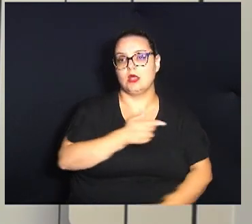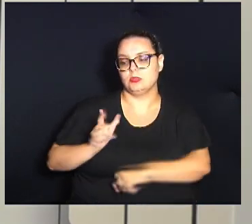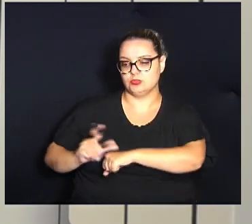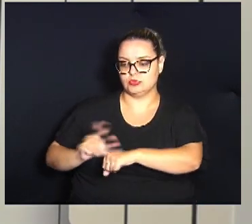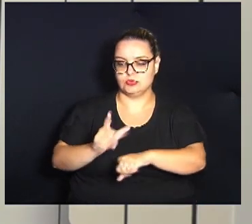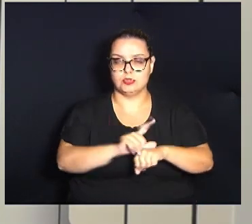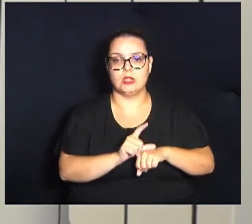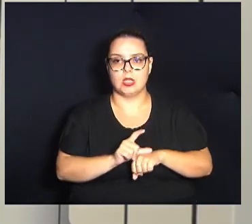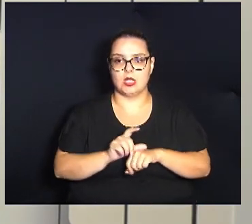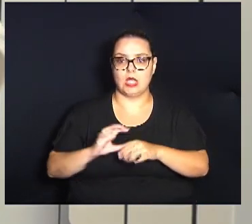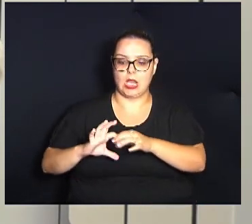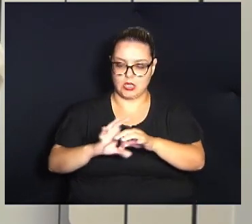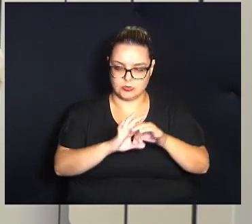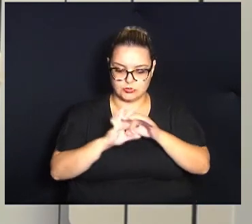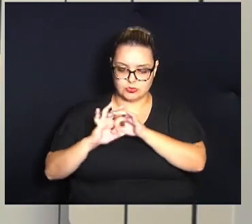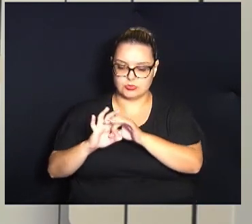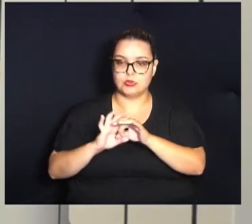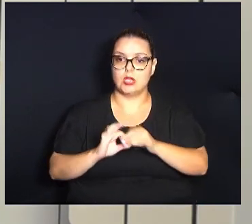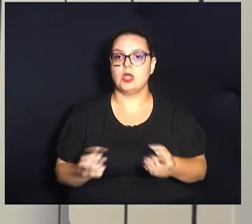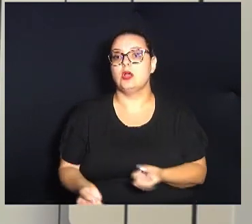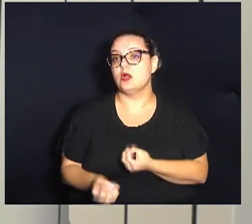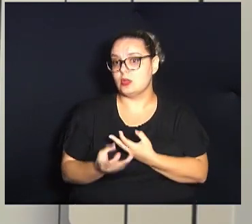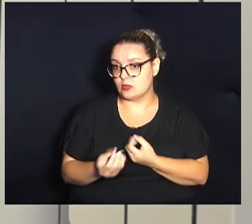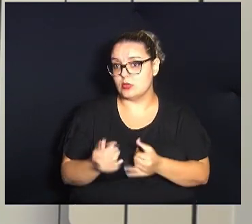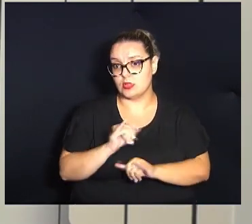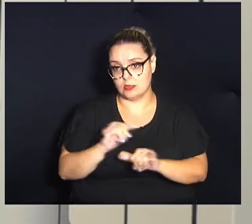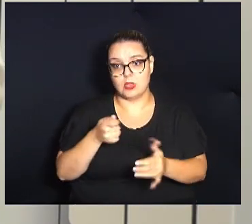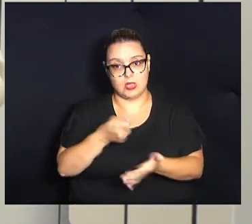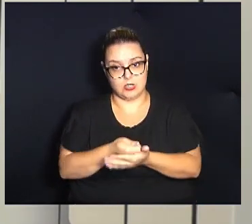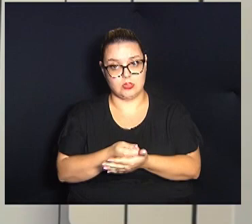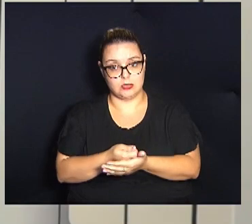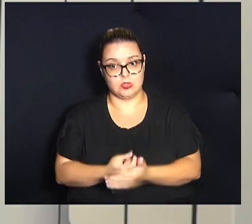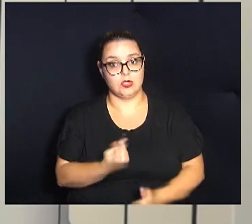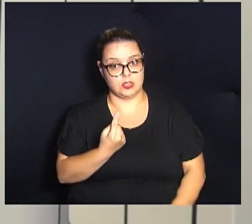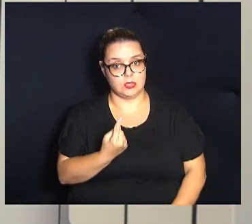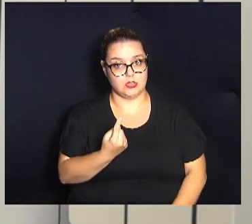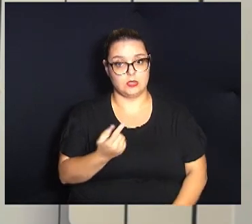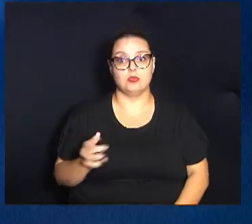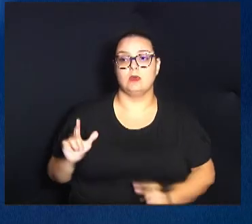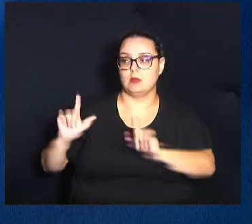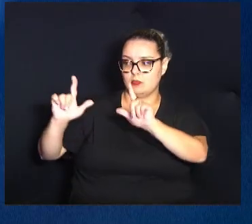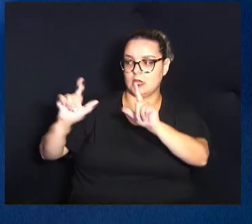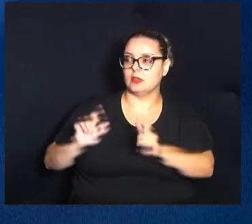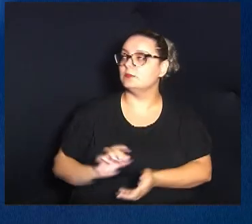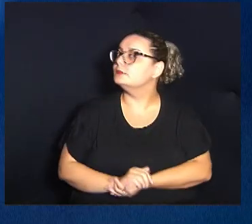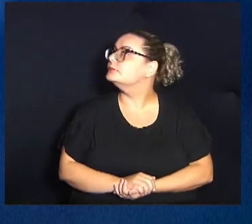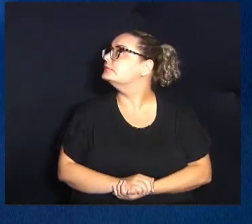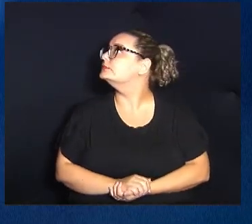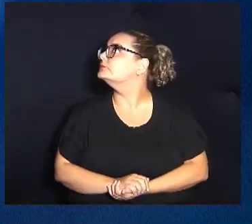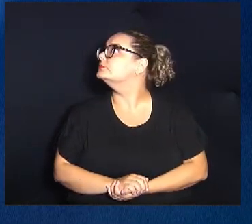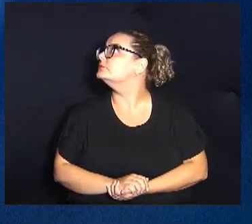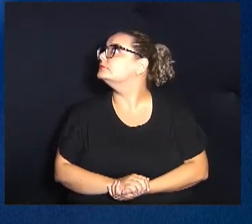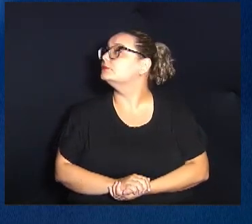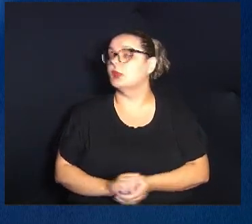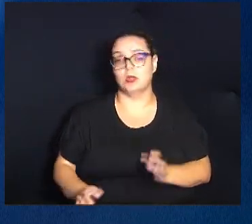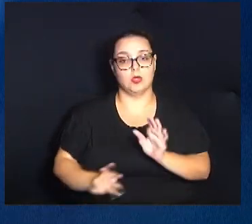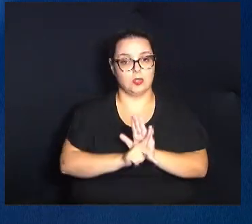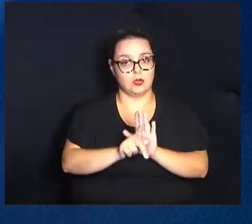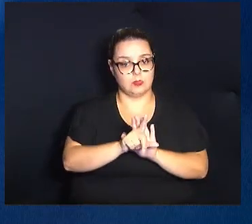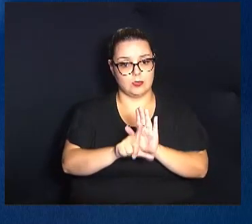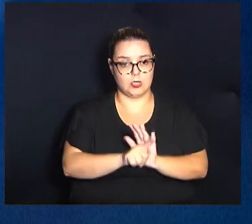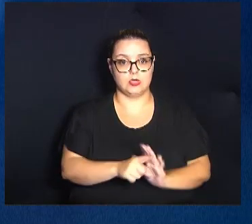a unificarem informações obrigatórias em apenas uma placa. O projeto de lei